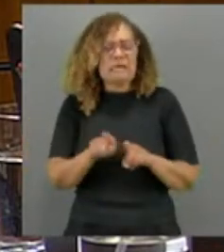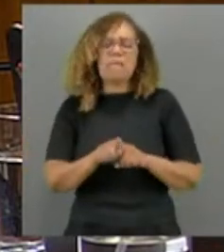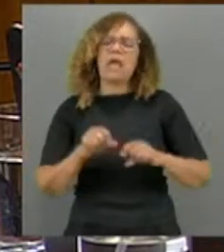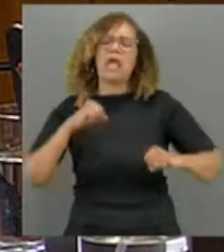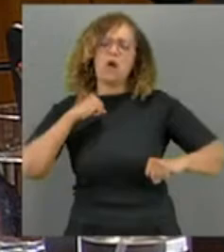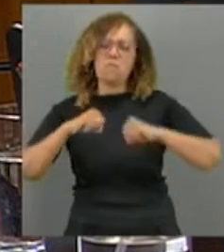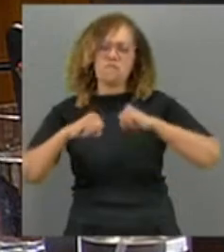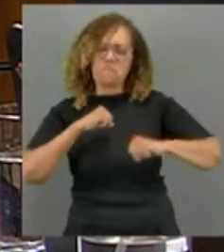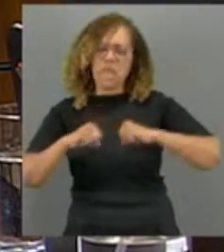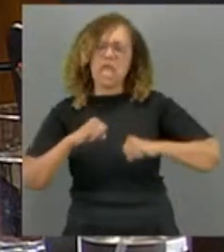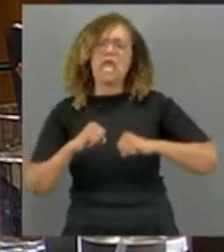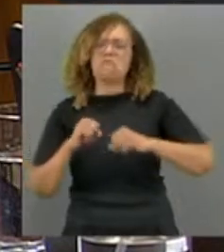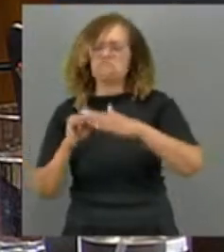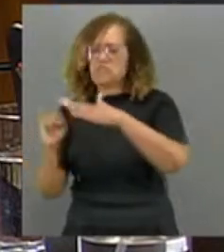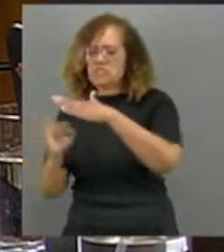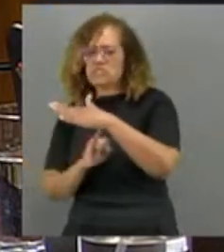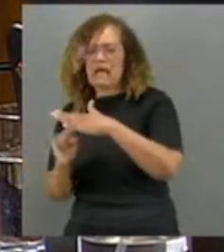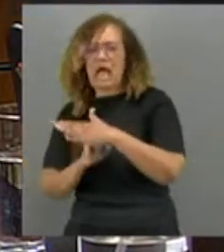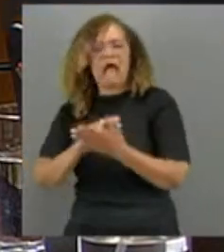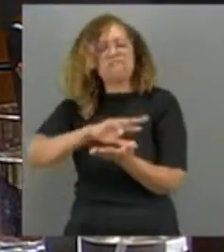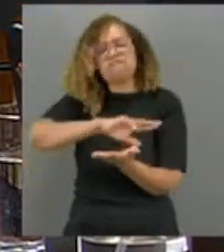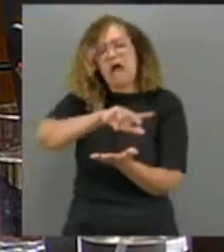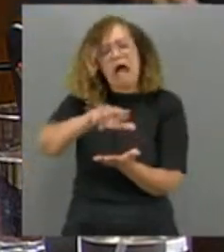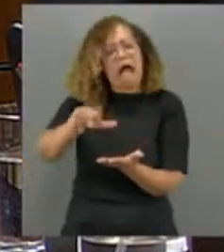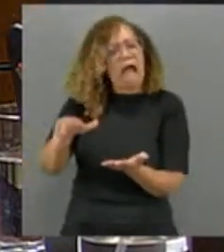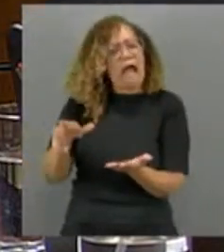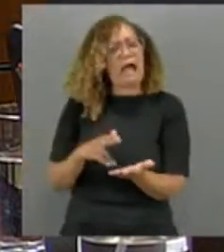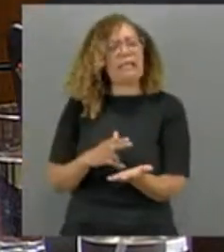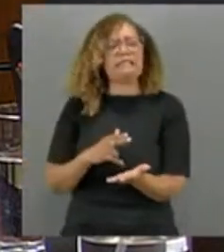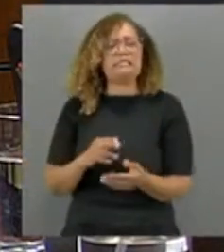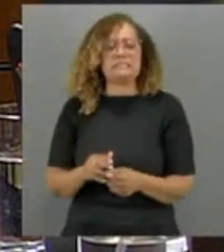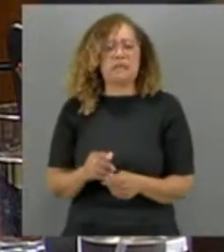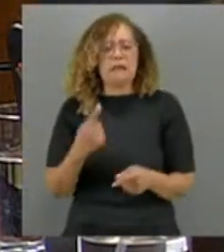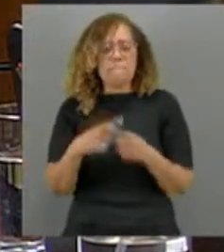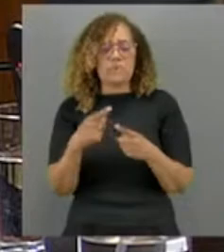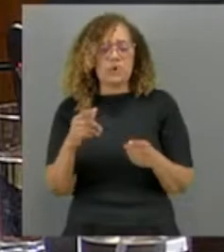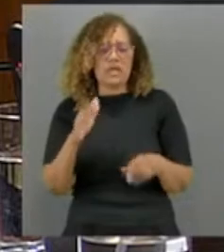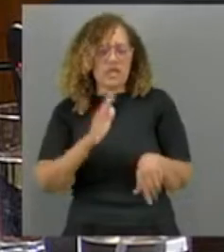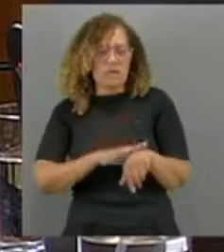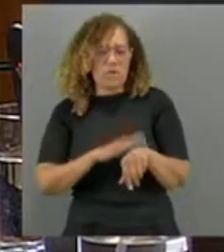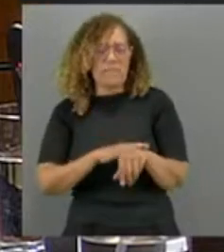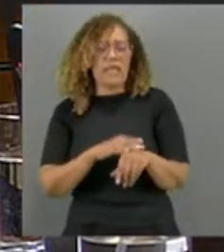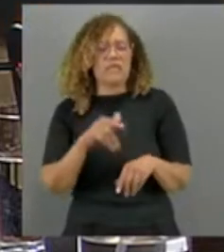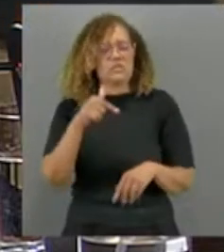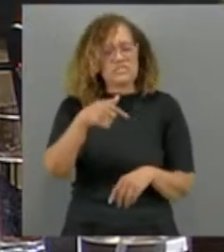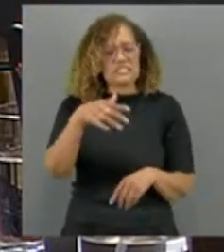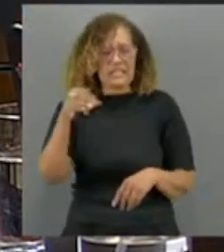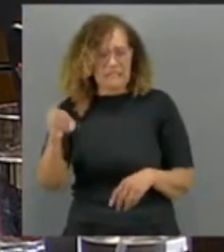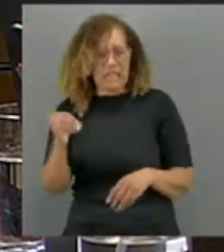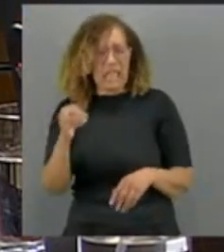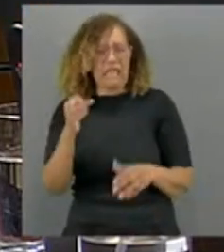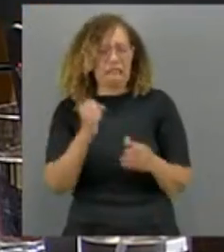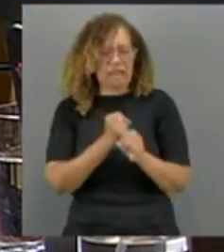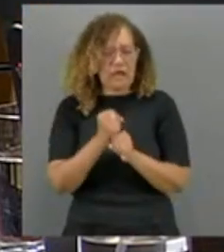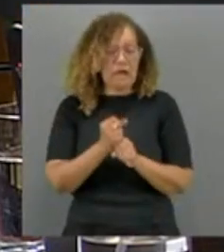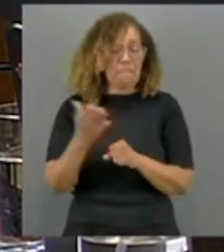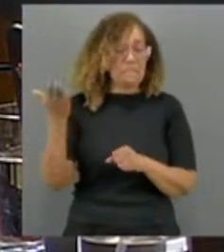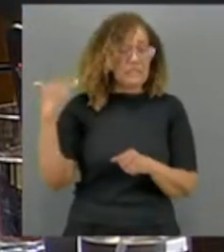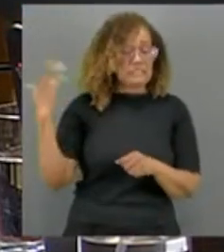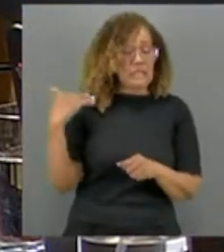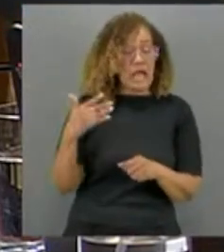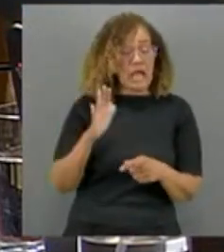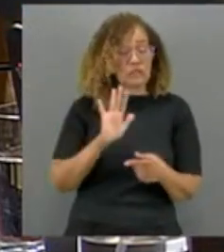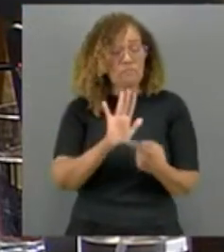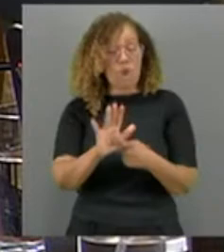por entidades as mais variadas, que a partir da década de 70 desse ano se contradizem, por exemplo, a